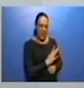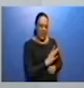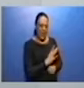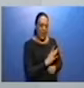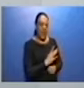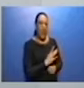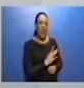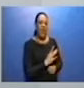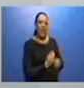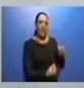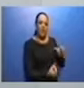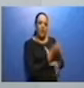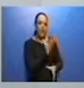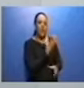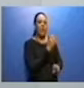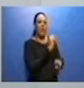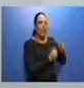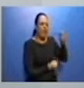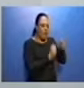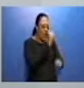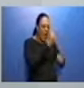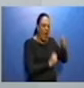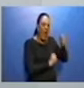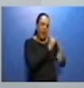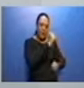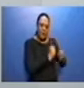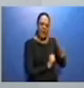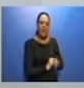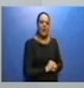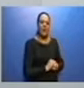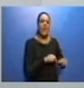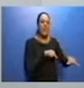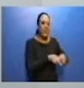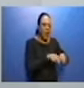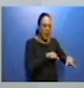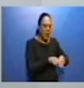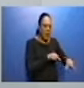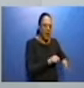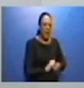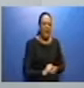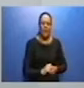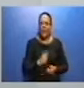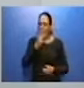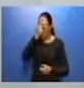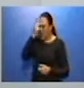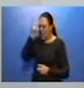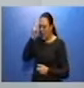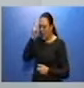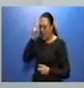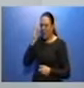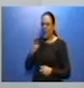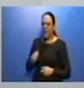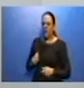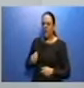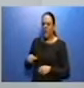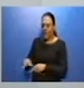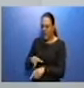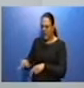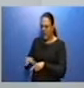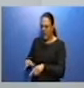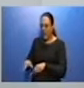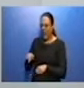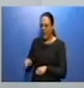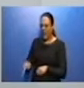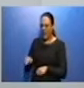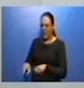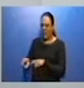das indústrias, a sua implantação nas cidades, fez com que as pessoas migrassem do campo em direção à cidade, em busca de